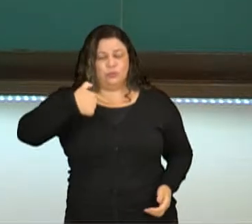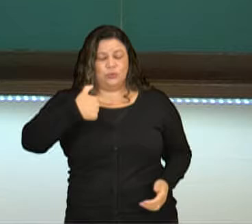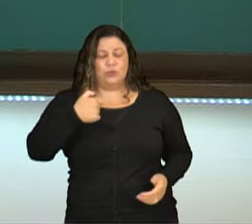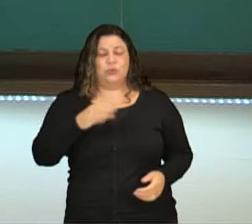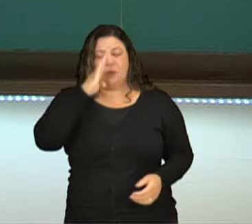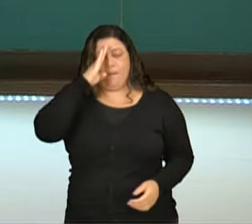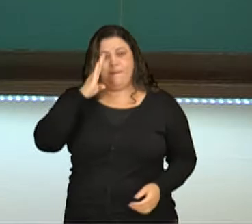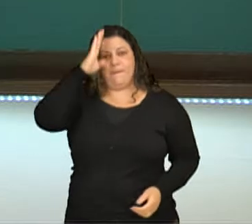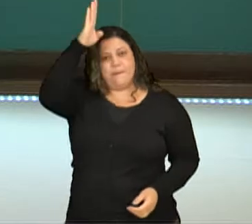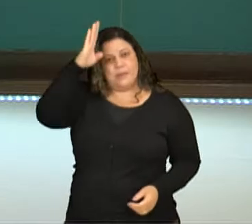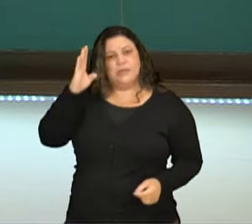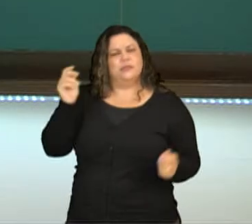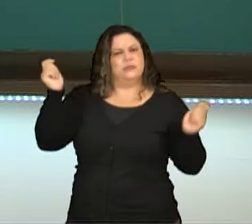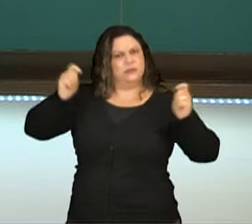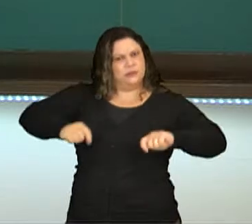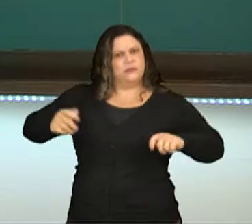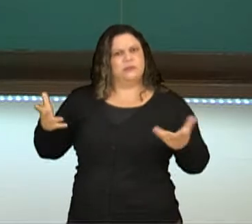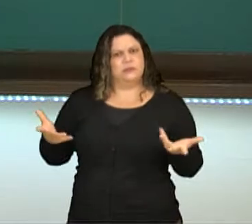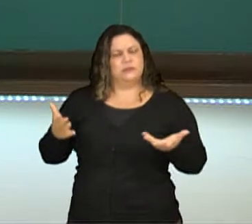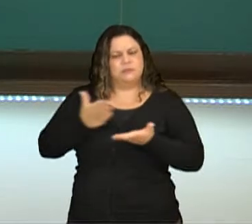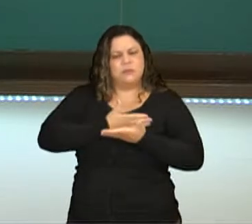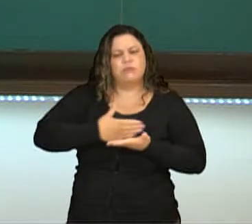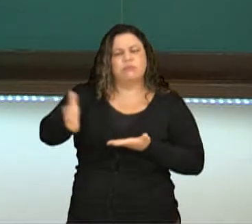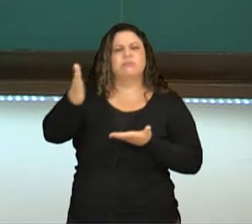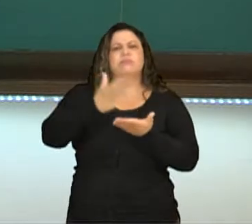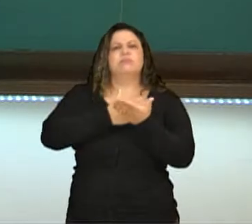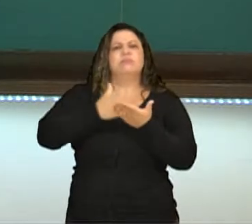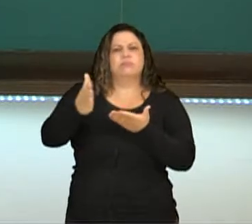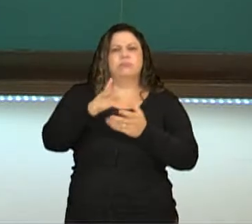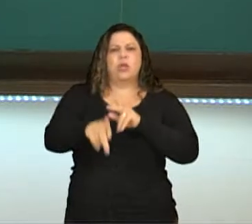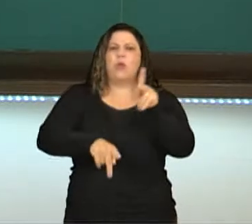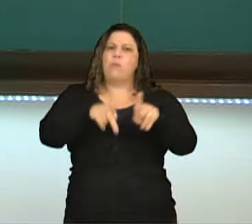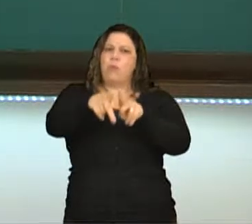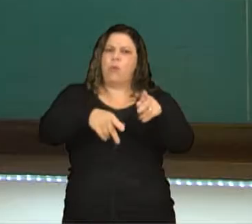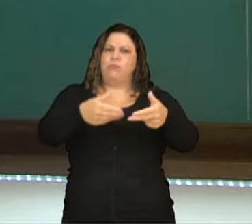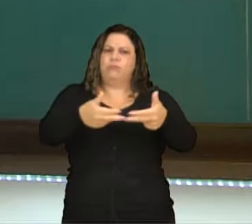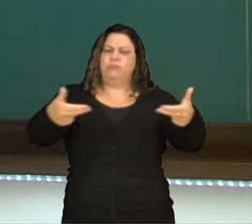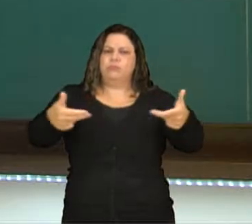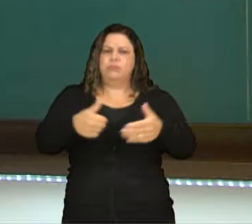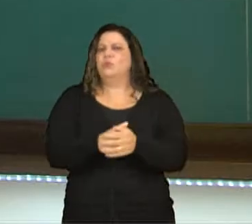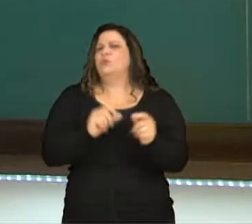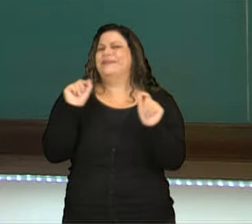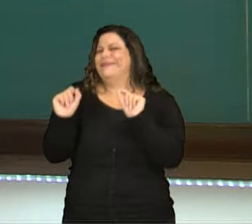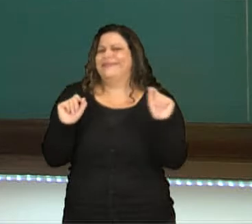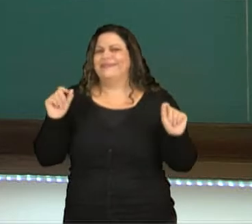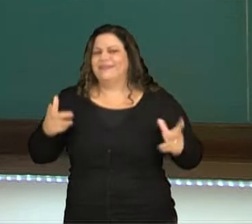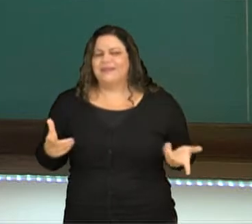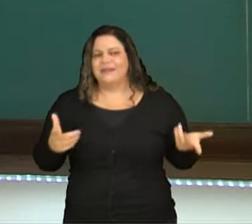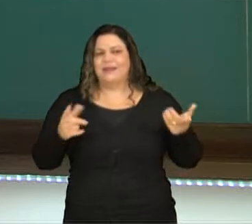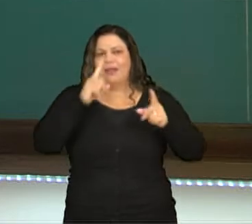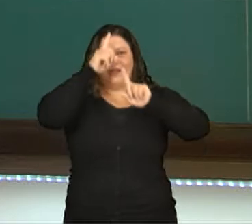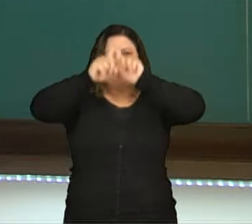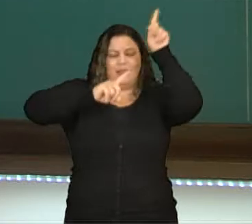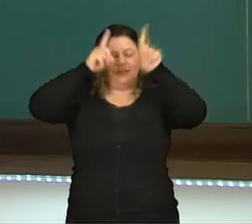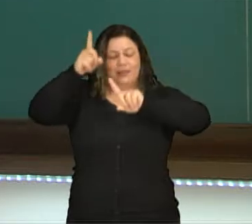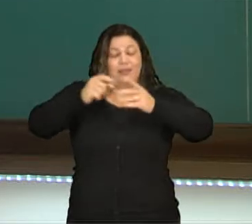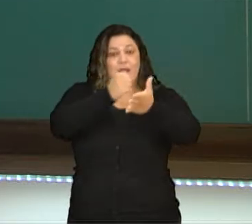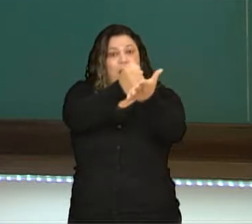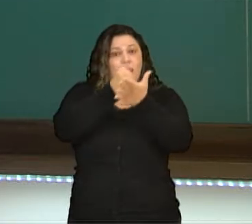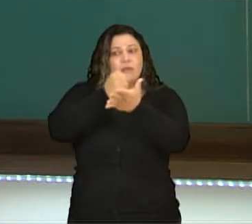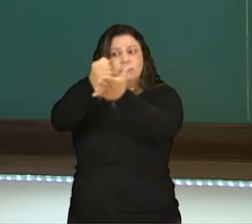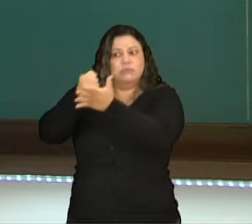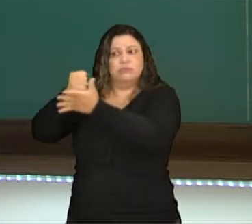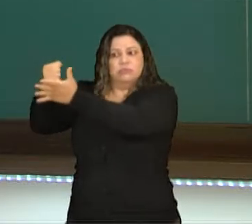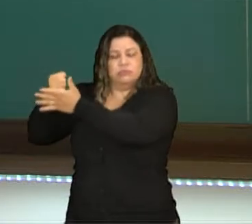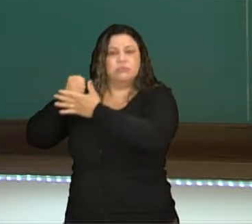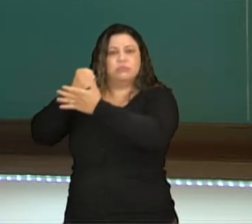principal expoente dessa política, o populismo. Qual era a ideia do populismo? Conseguir o apoio popular